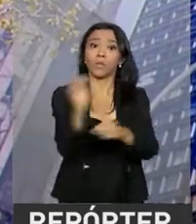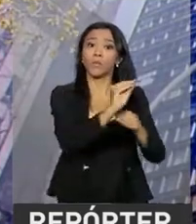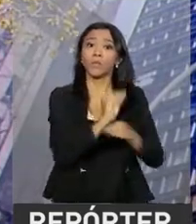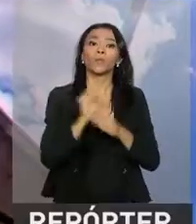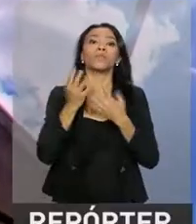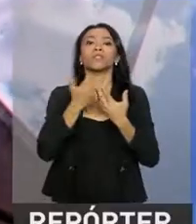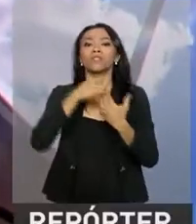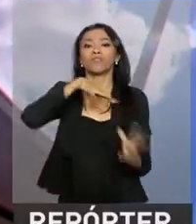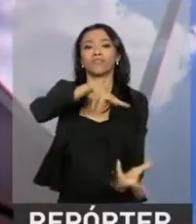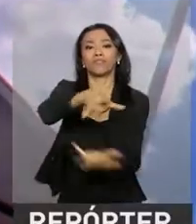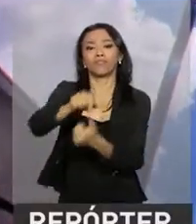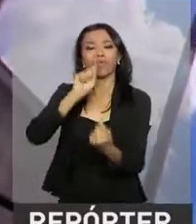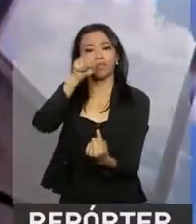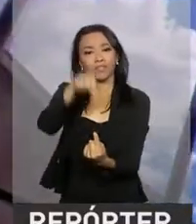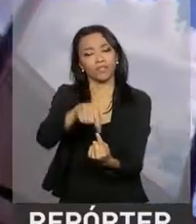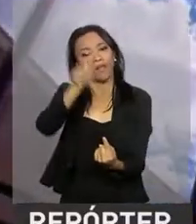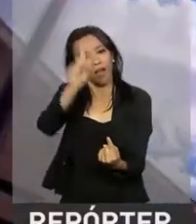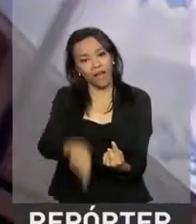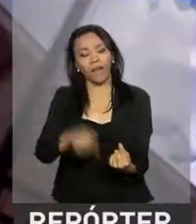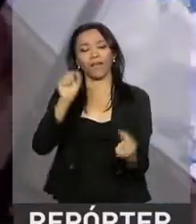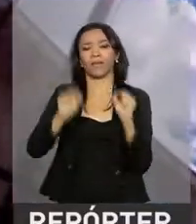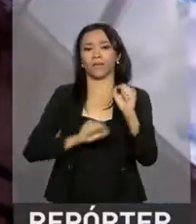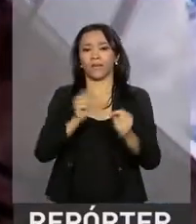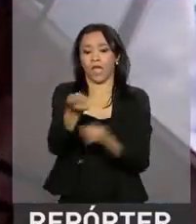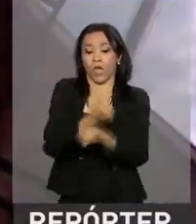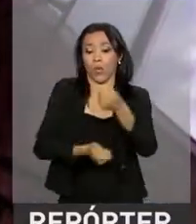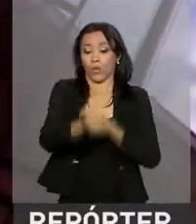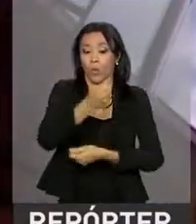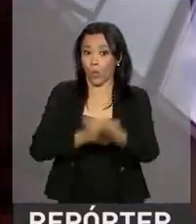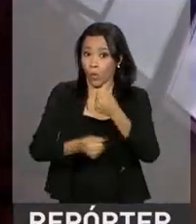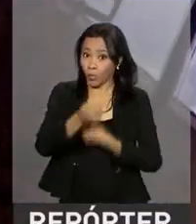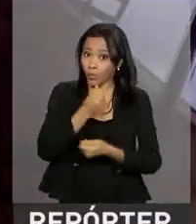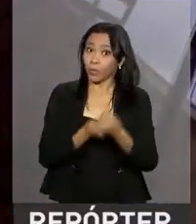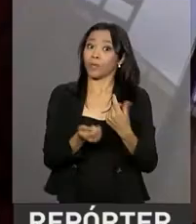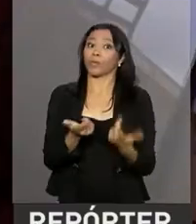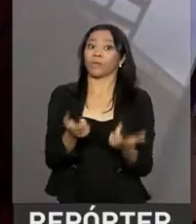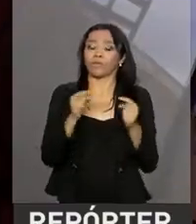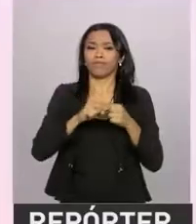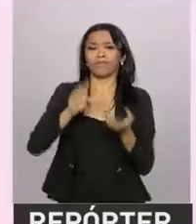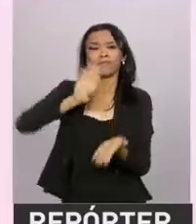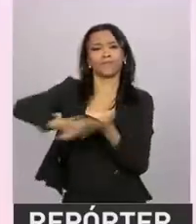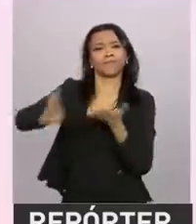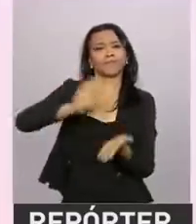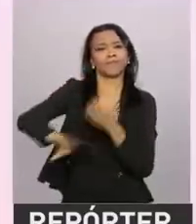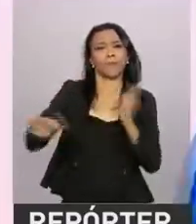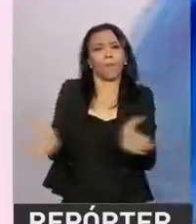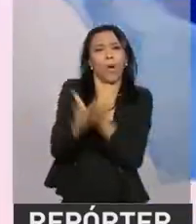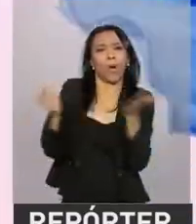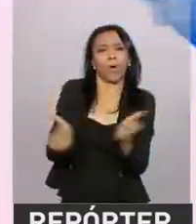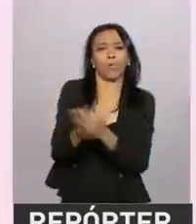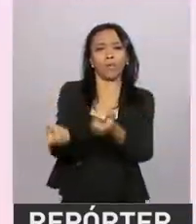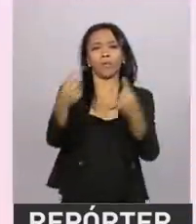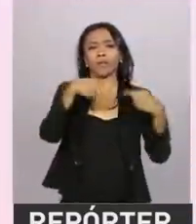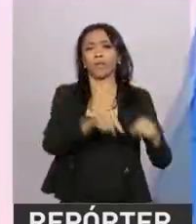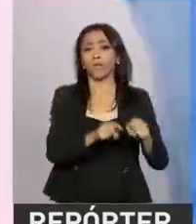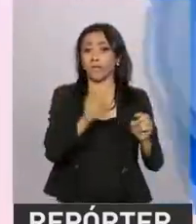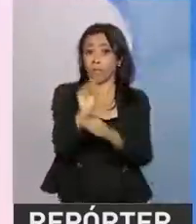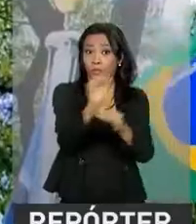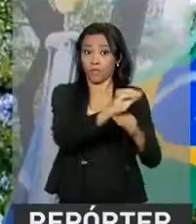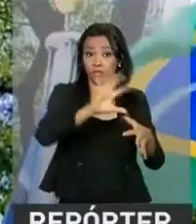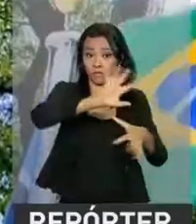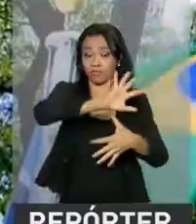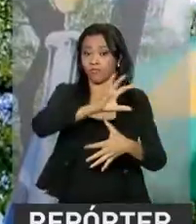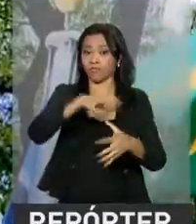da ONU, que visam a promoção de um crescimento econômico inclusivo, a eliminação da pobreza e a proteção do meio